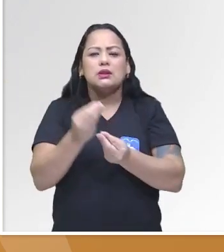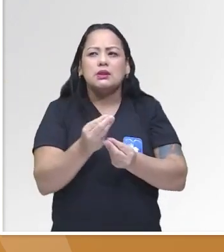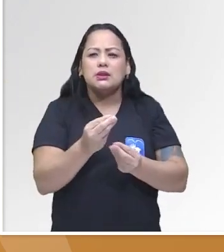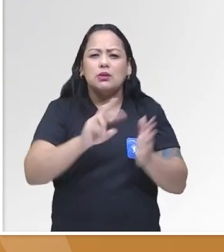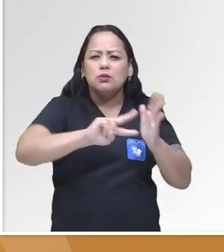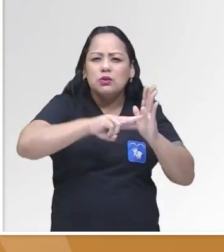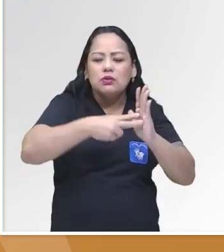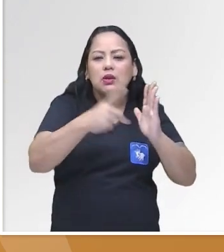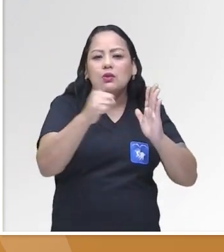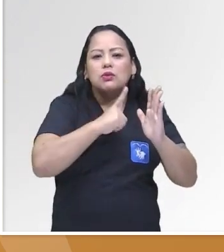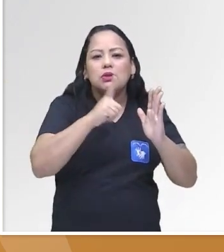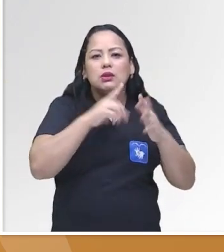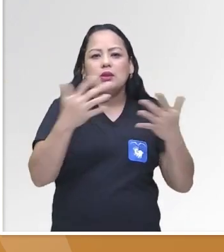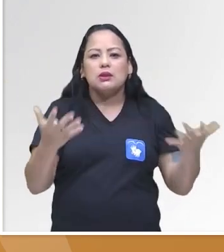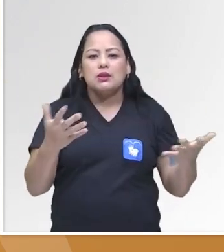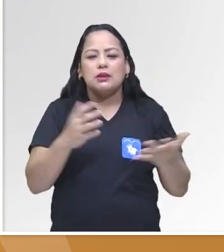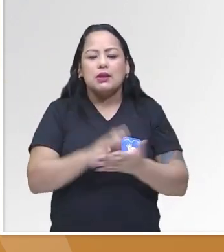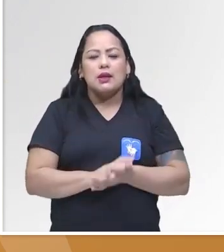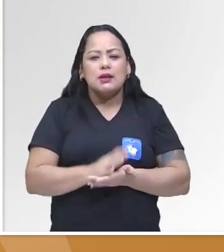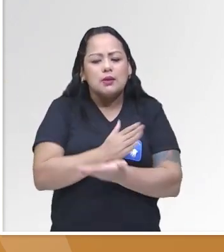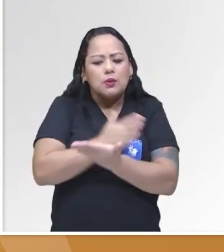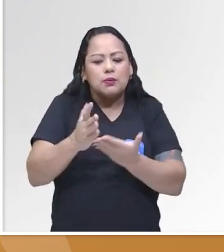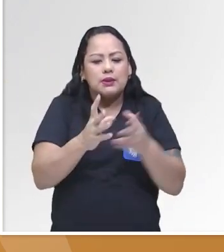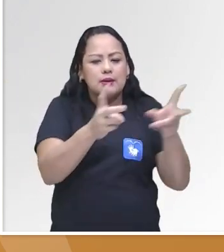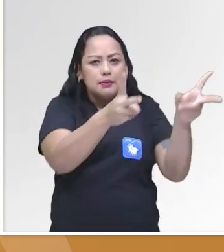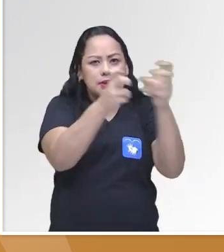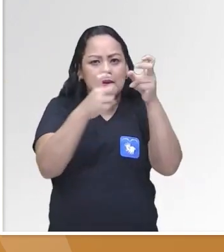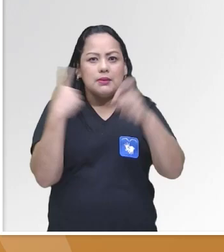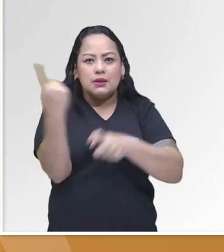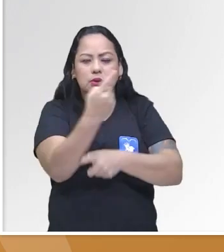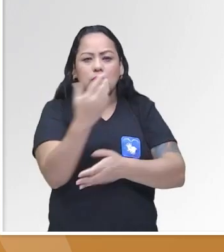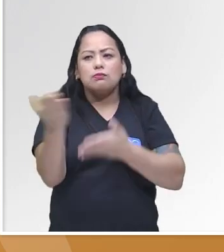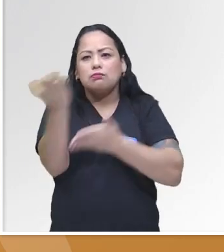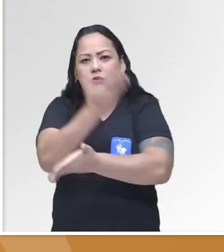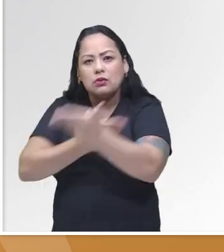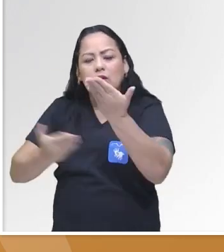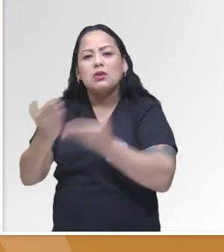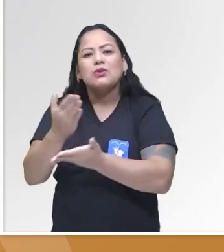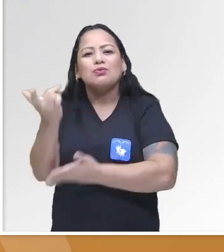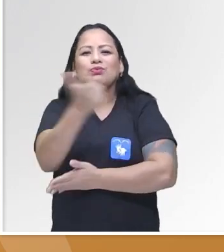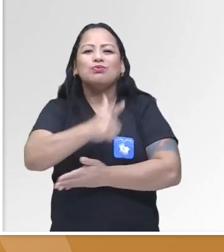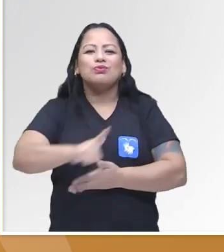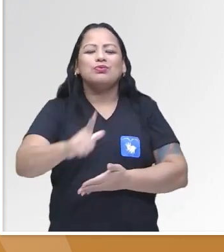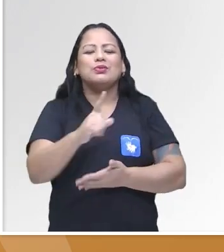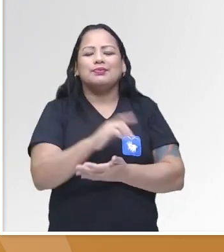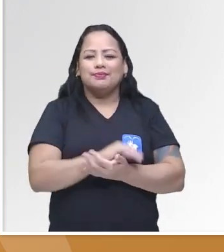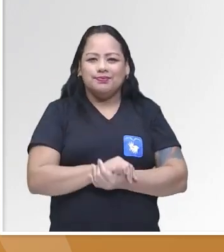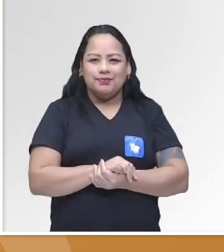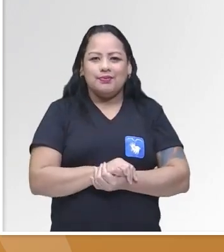simbologia. Então aí nós começamos a observar que essa relação ela ainda existe.